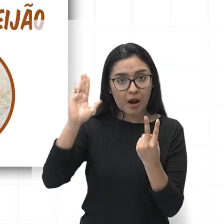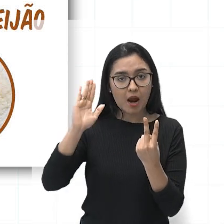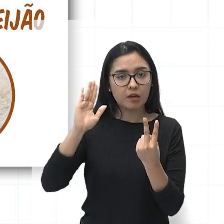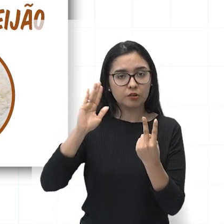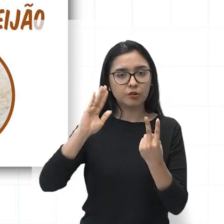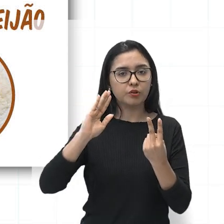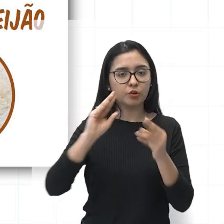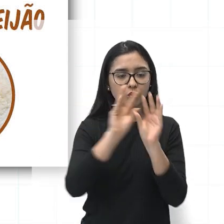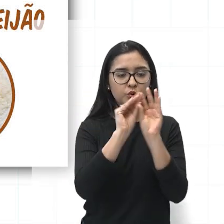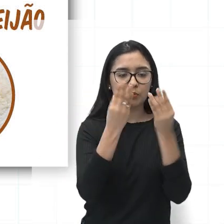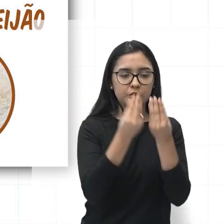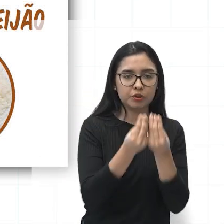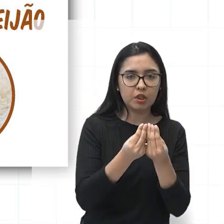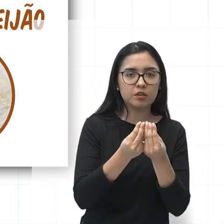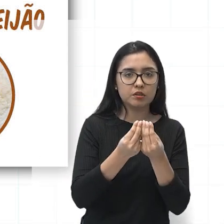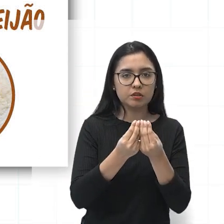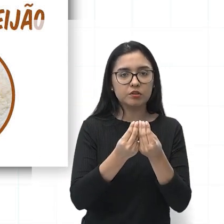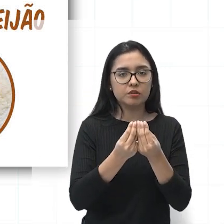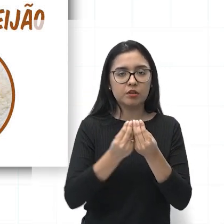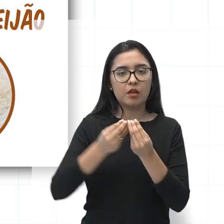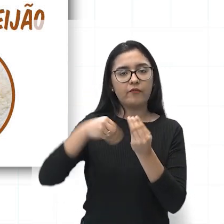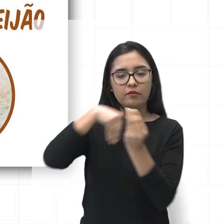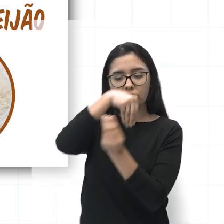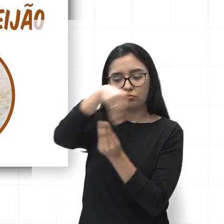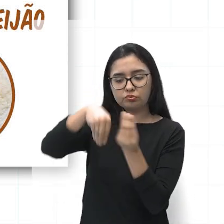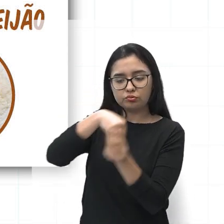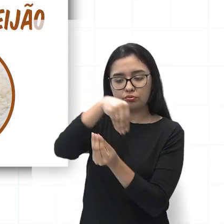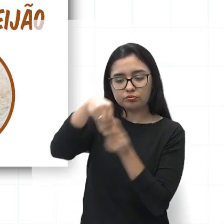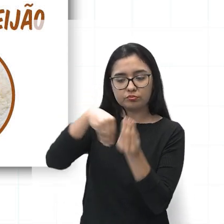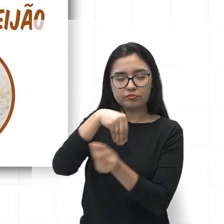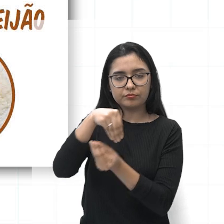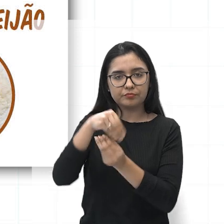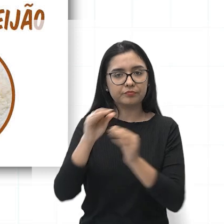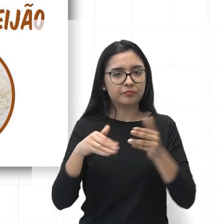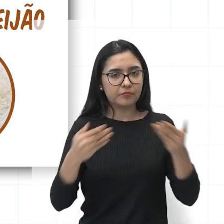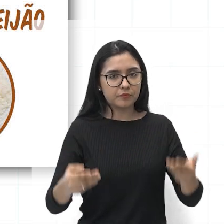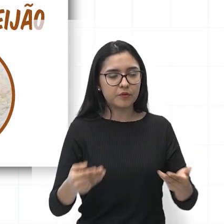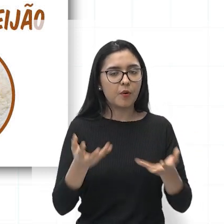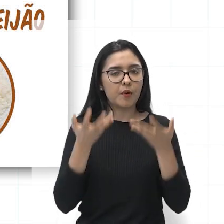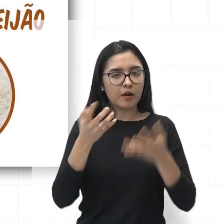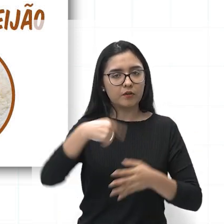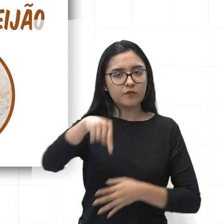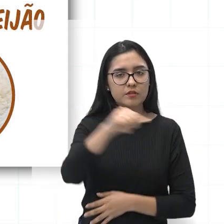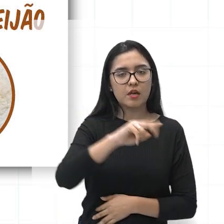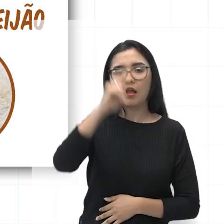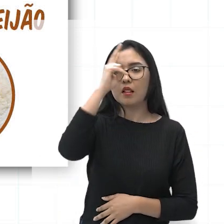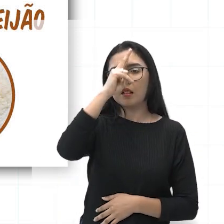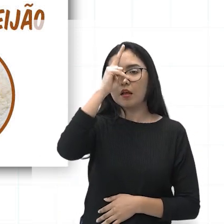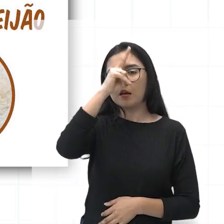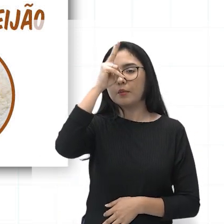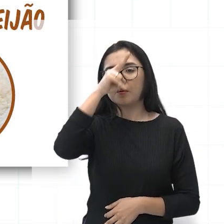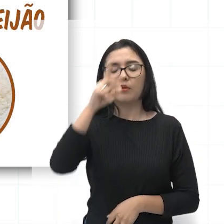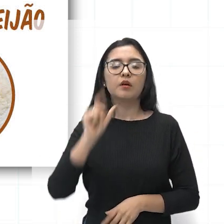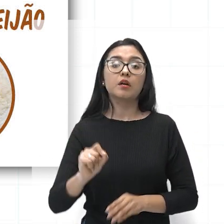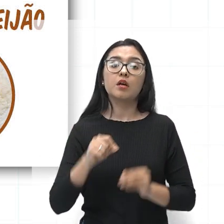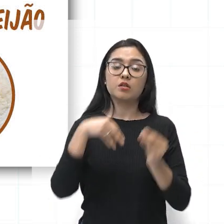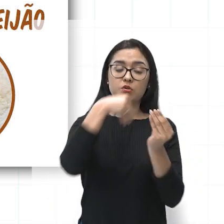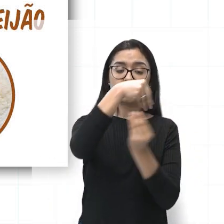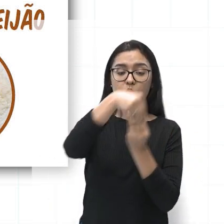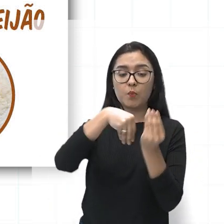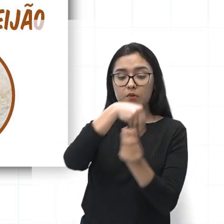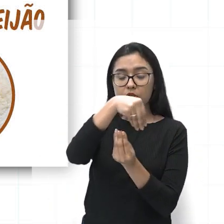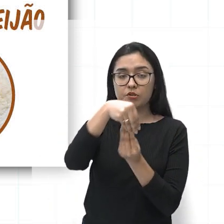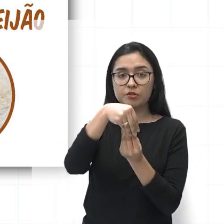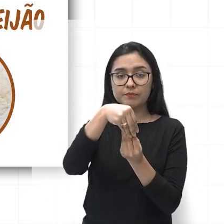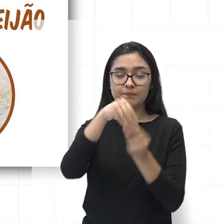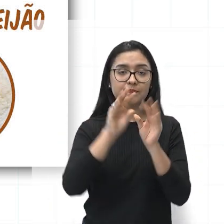ou elementos diferentes. Aqui a professora quer que você relembre aí, certo? Que